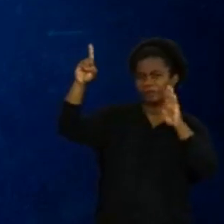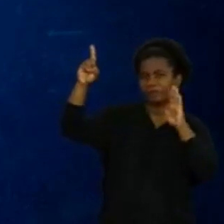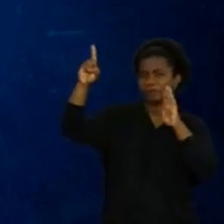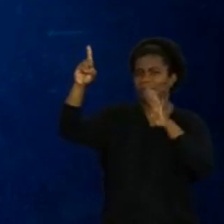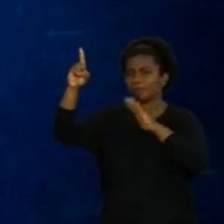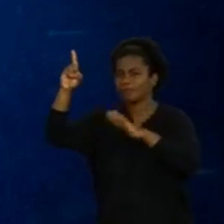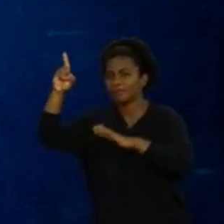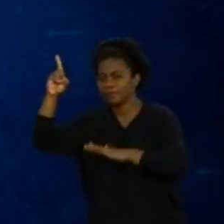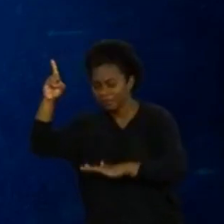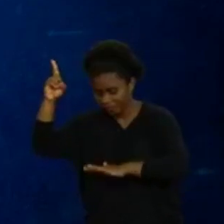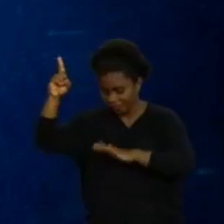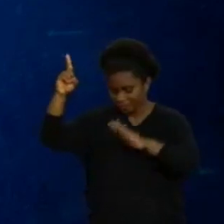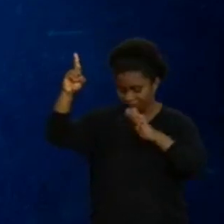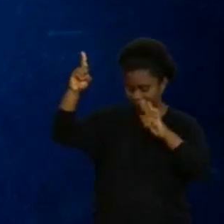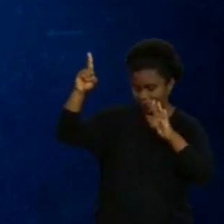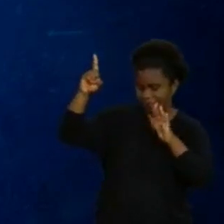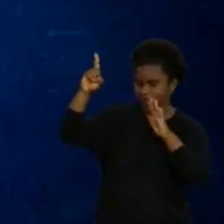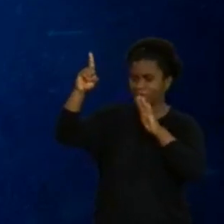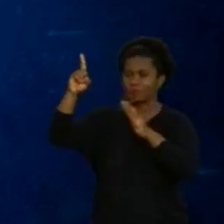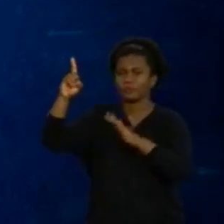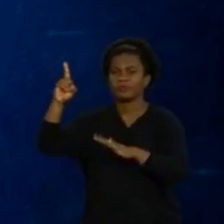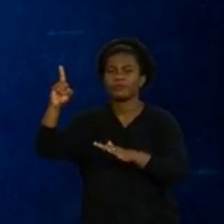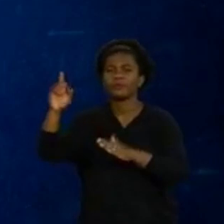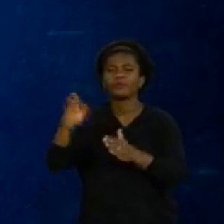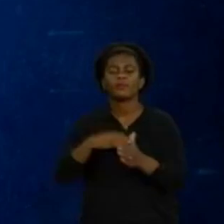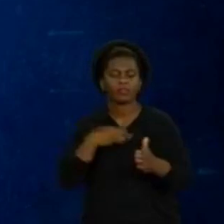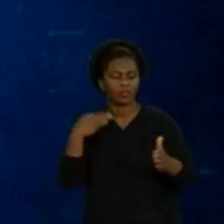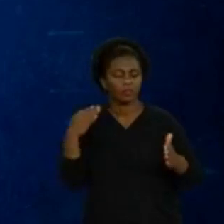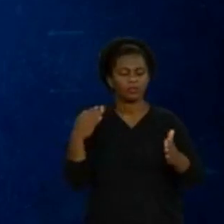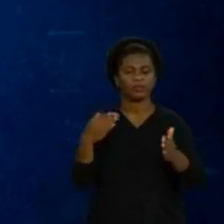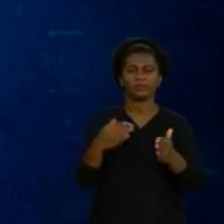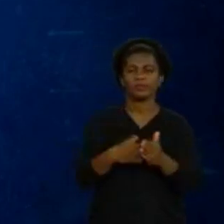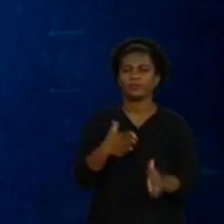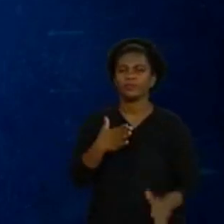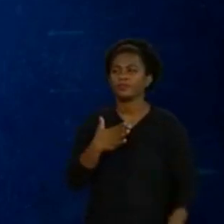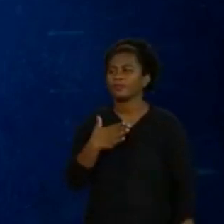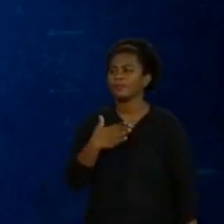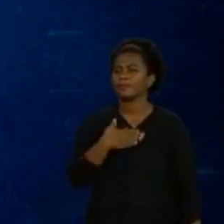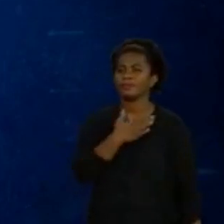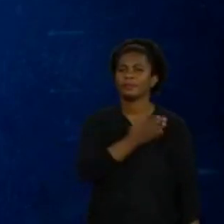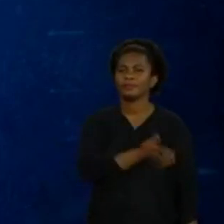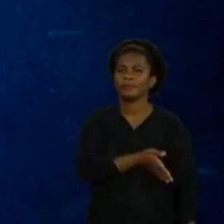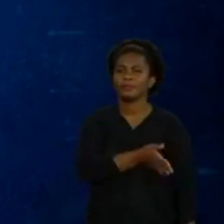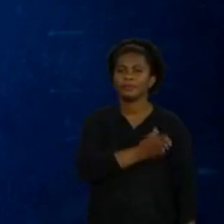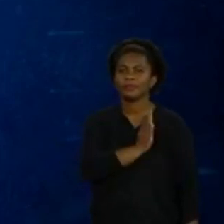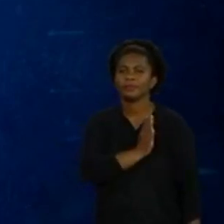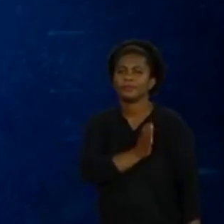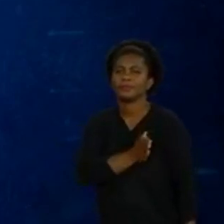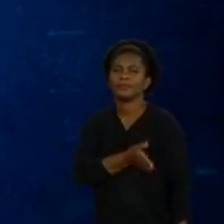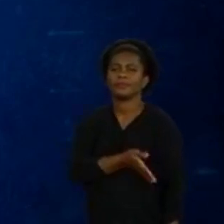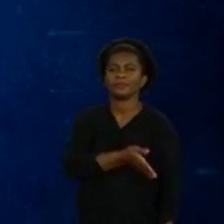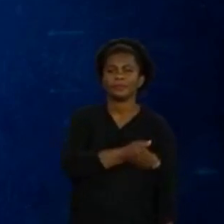adorarei, Senhor, de todo o meu coração, de todo o meu